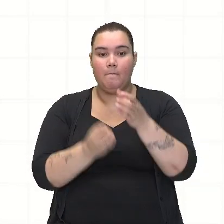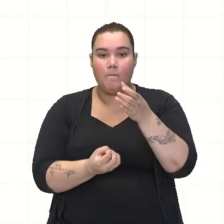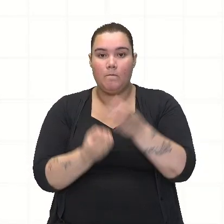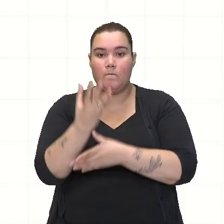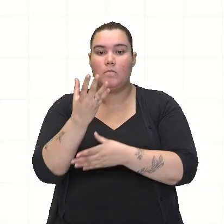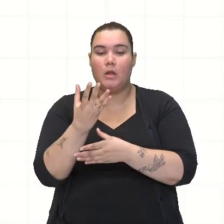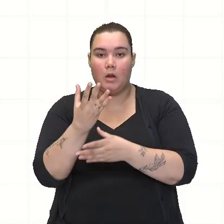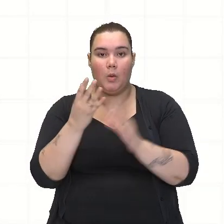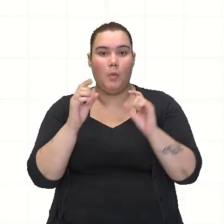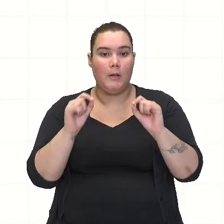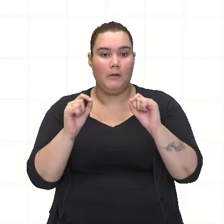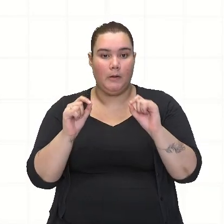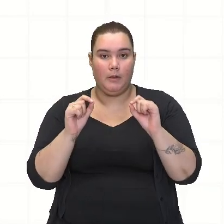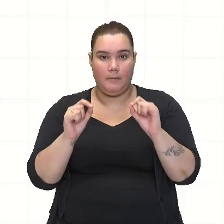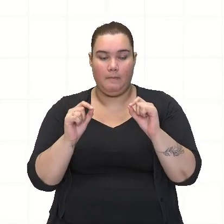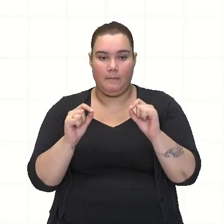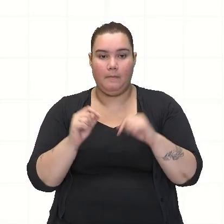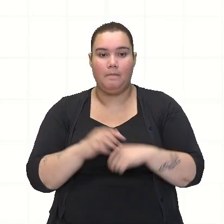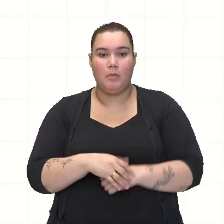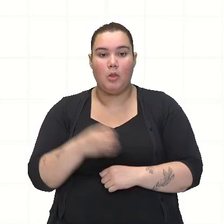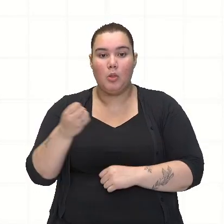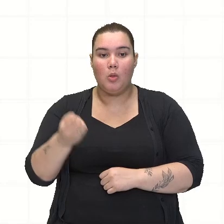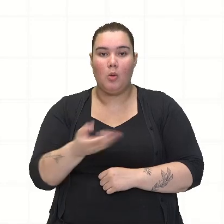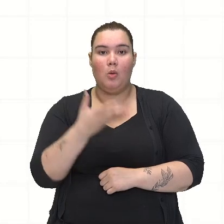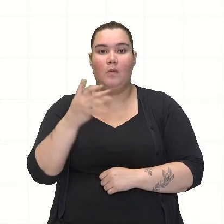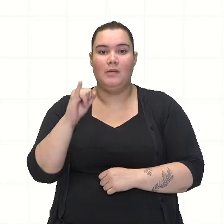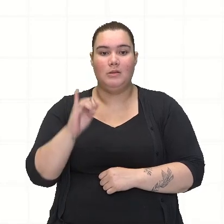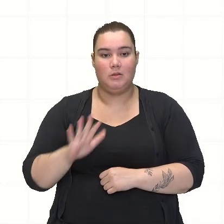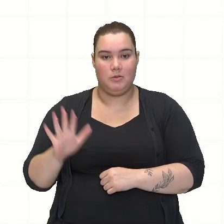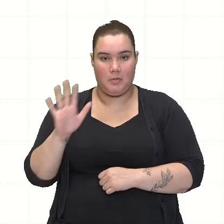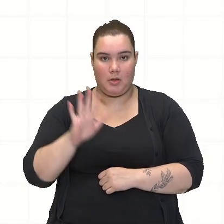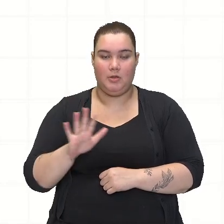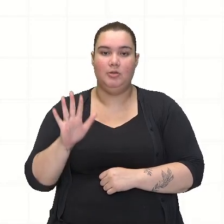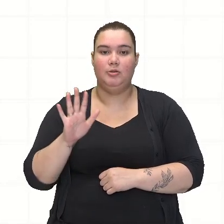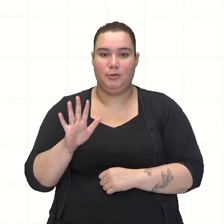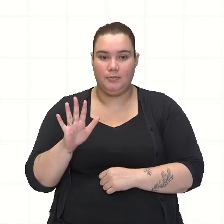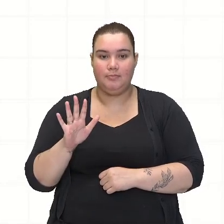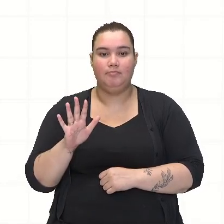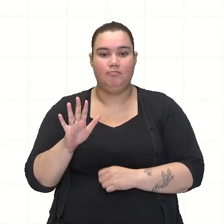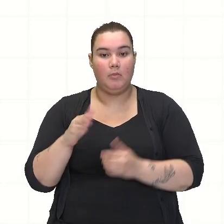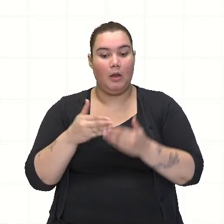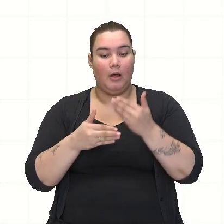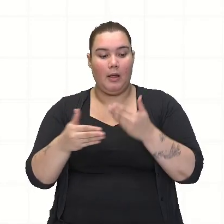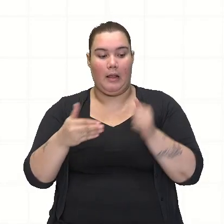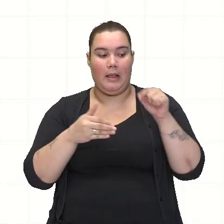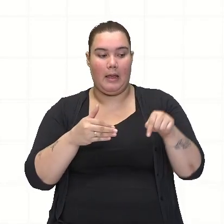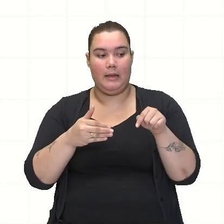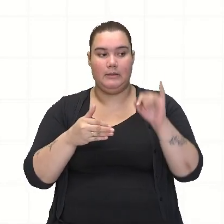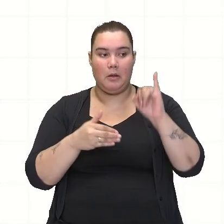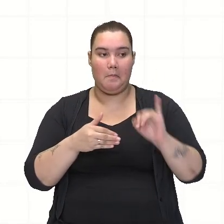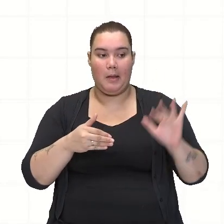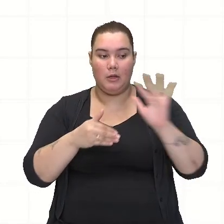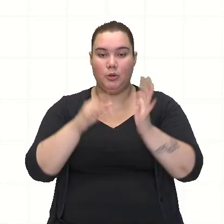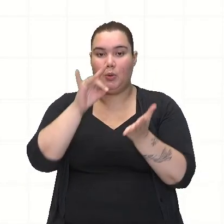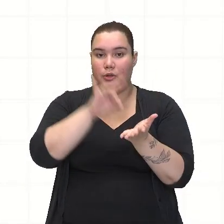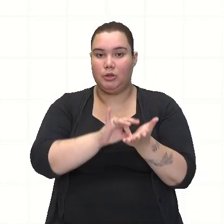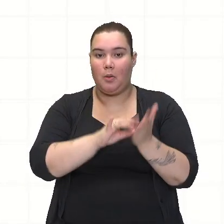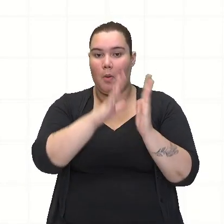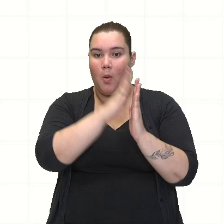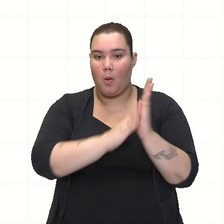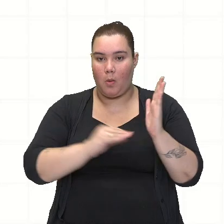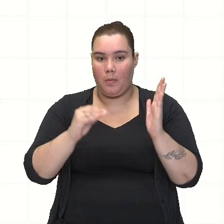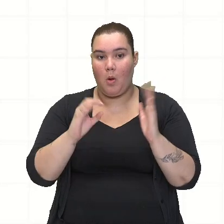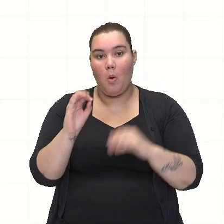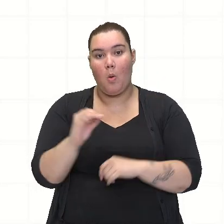criar o quê? Novas figuras a partir das originais